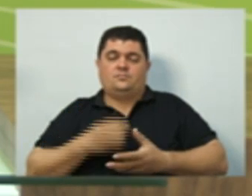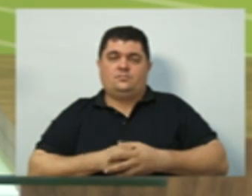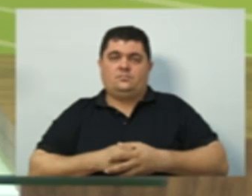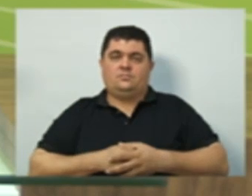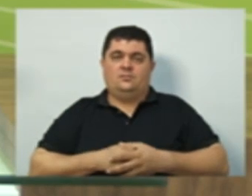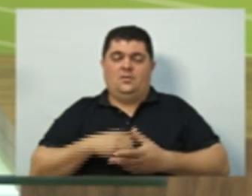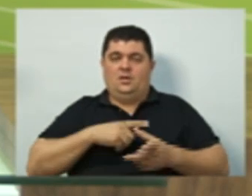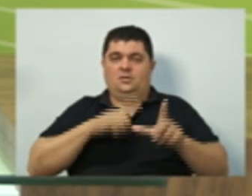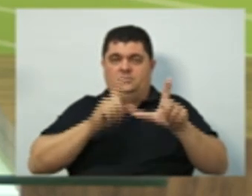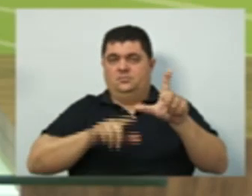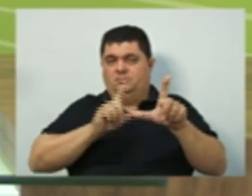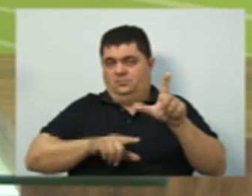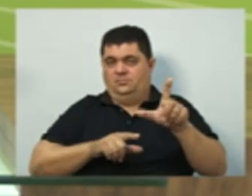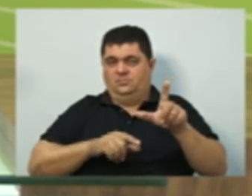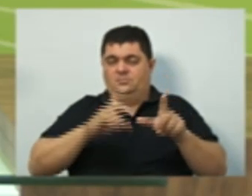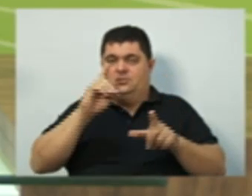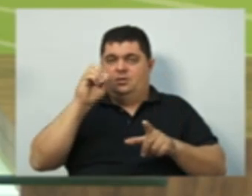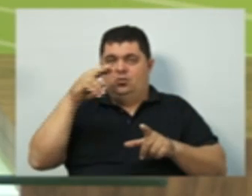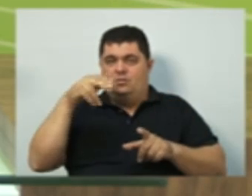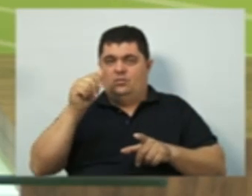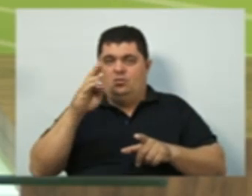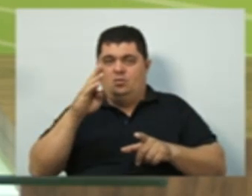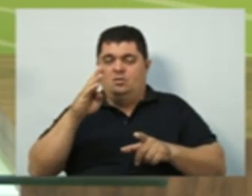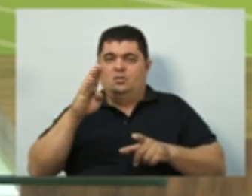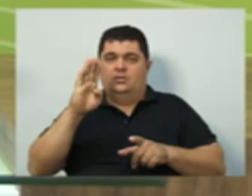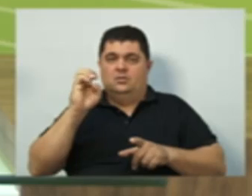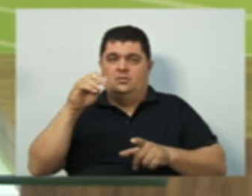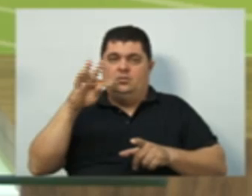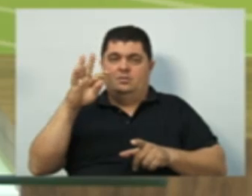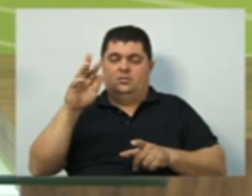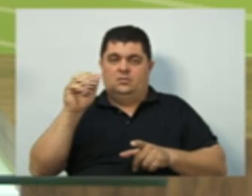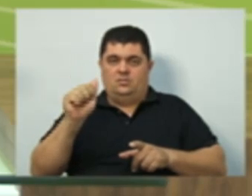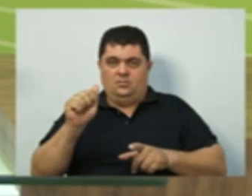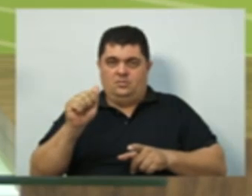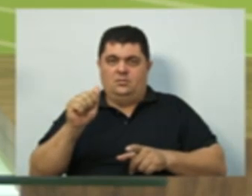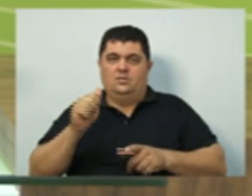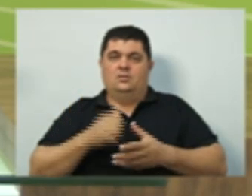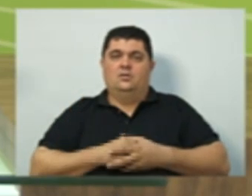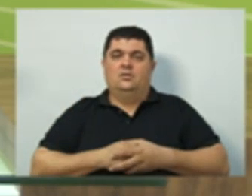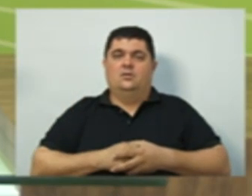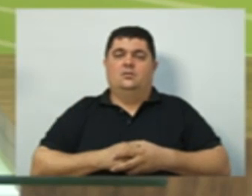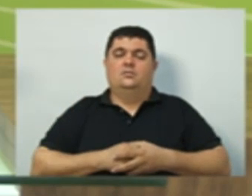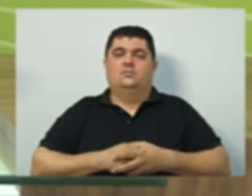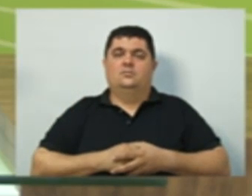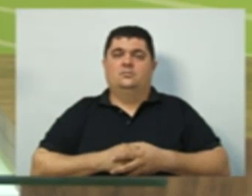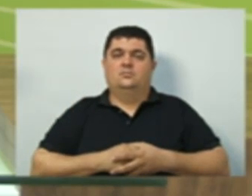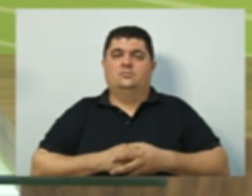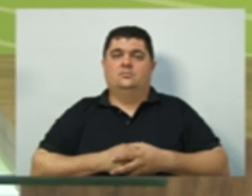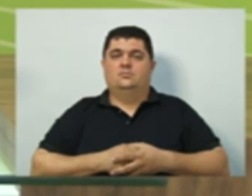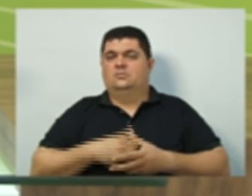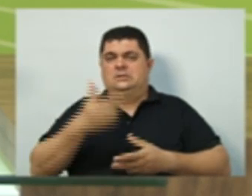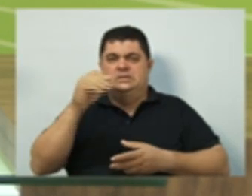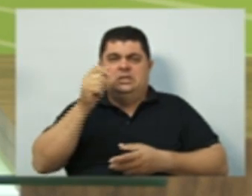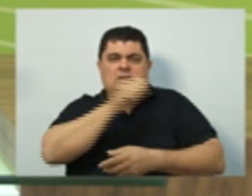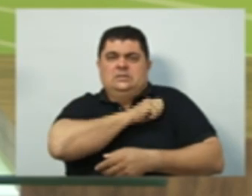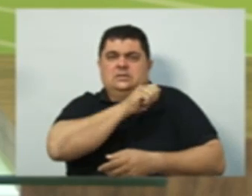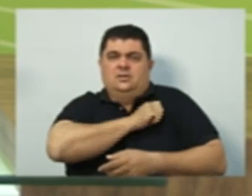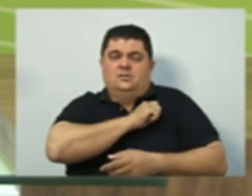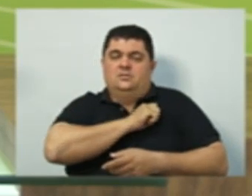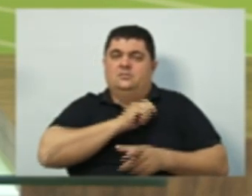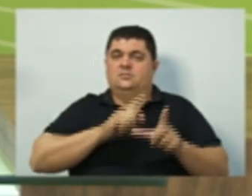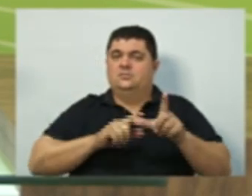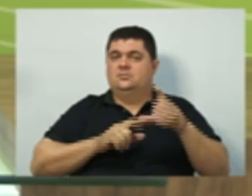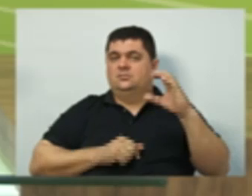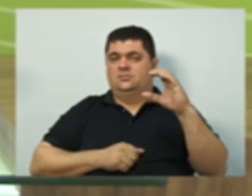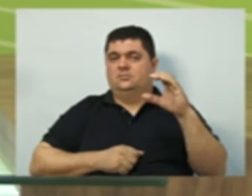nós já temos aqui novamente a Escola Dona Benta, bandeirinha para a Escola Dona Benta aqui já hoje. Agora, uns 10 alunos aqui estão riscando a letra